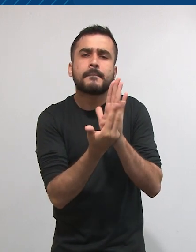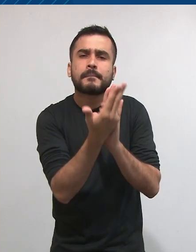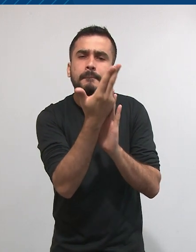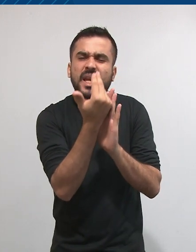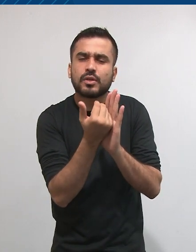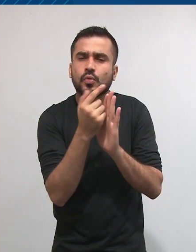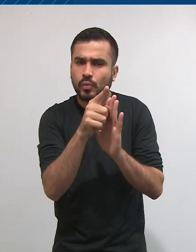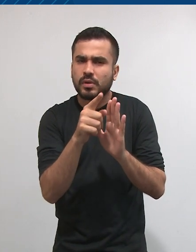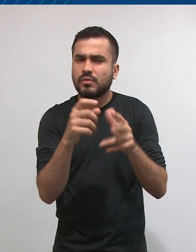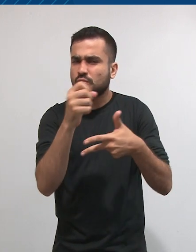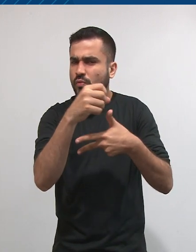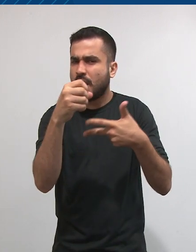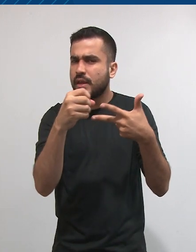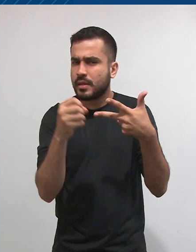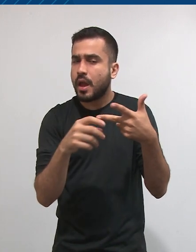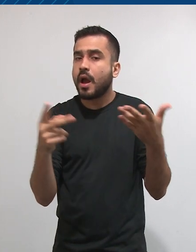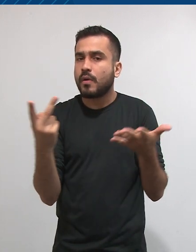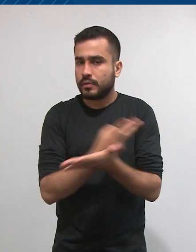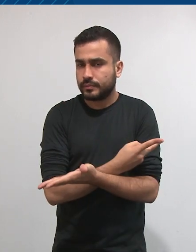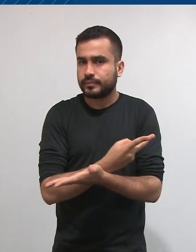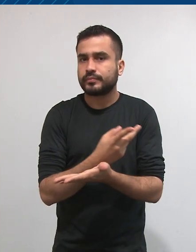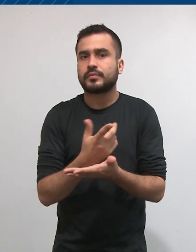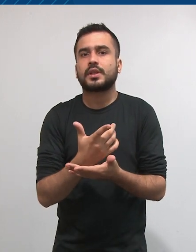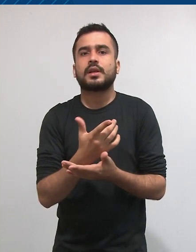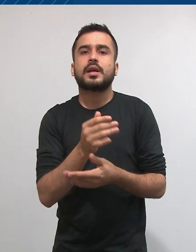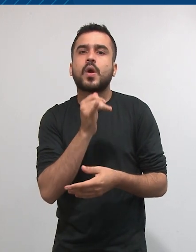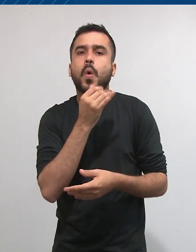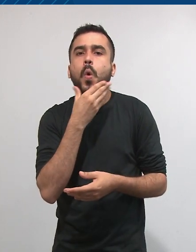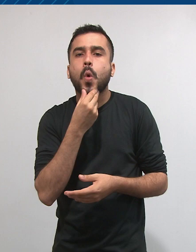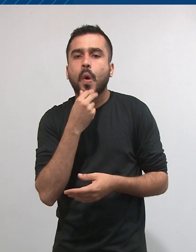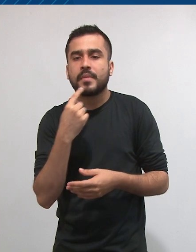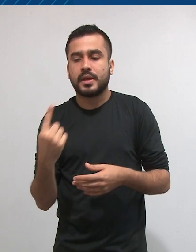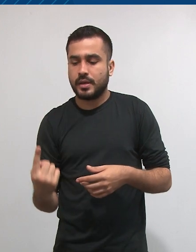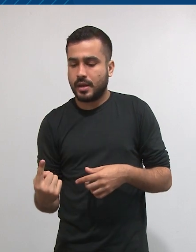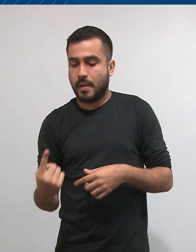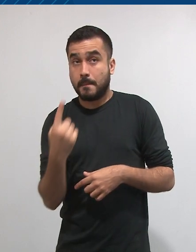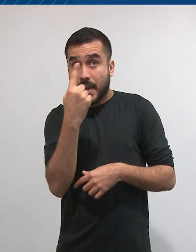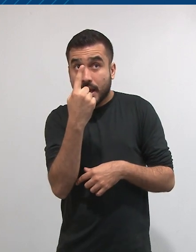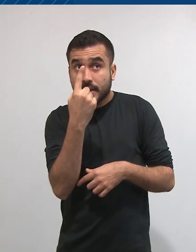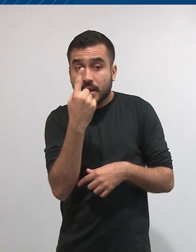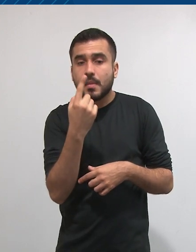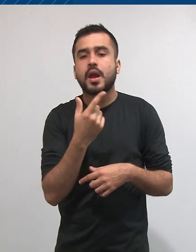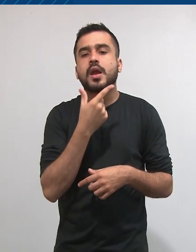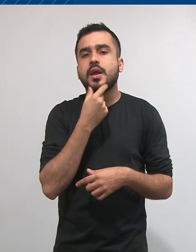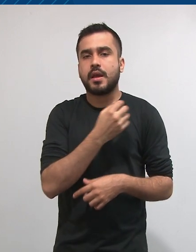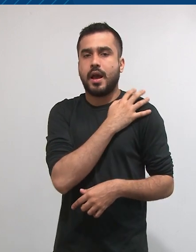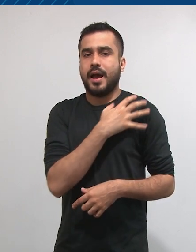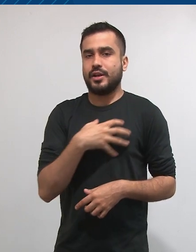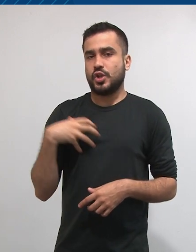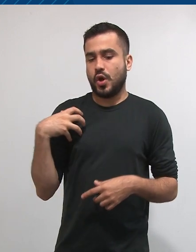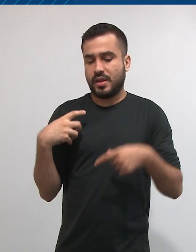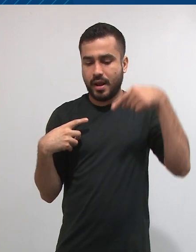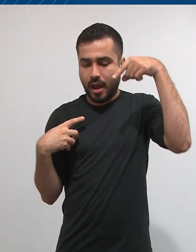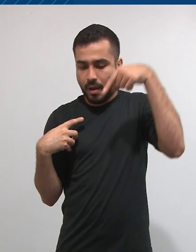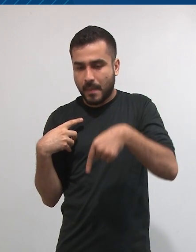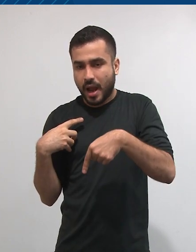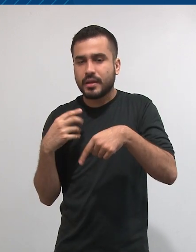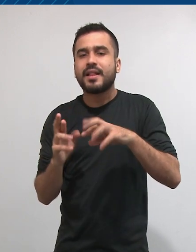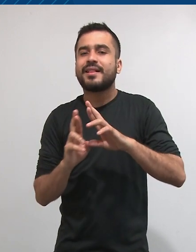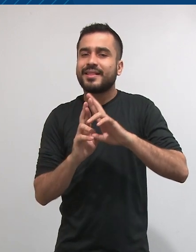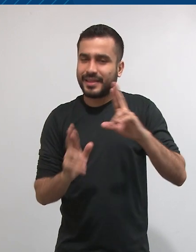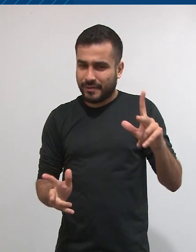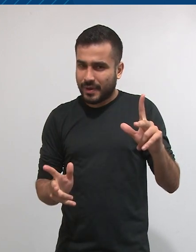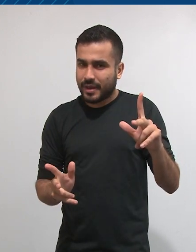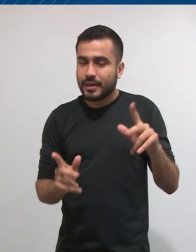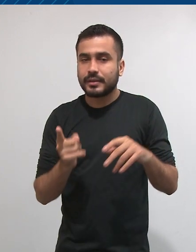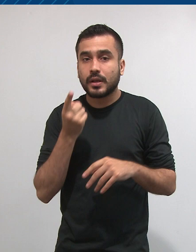quando cai no Enem, de Platão apontando para cima e Aristóteles apontando para baixo. É essa a